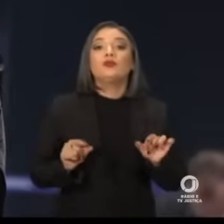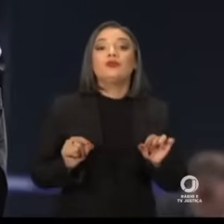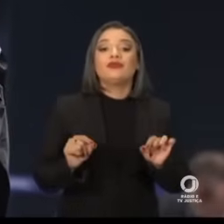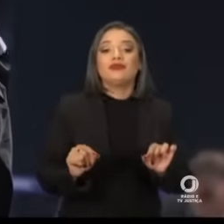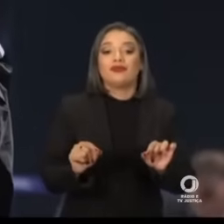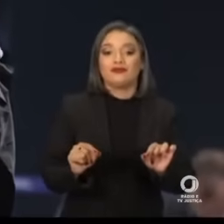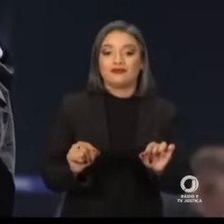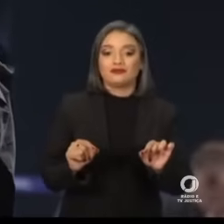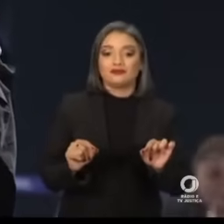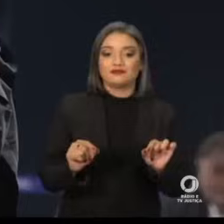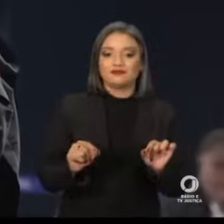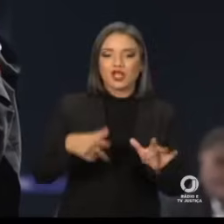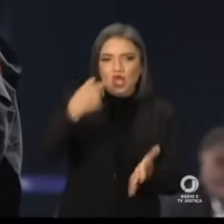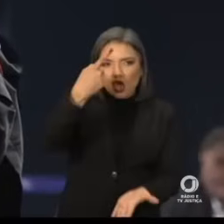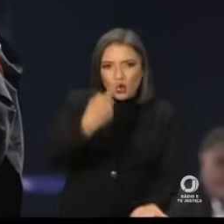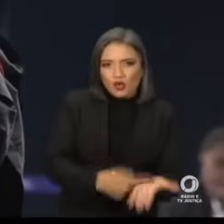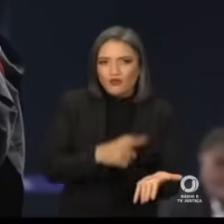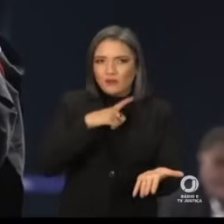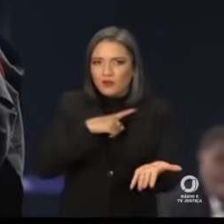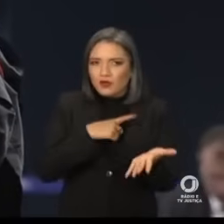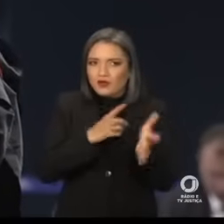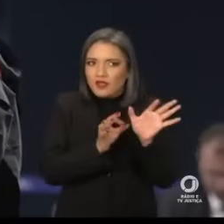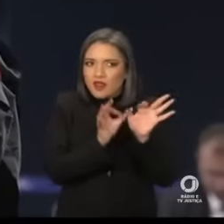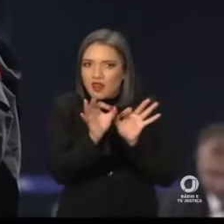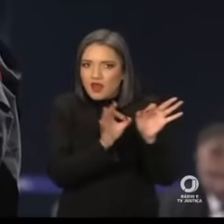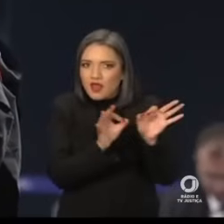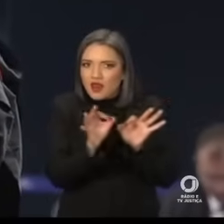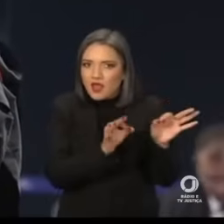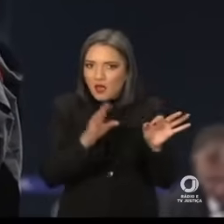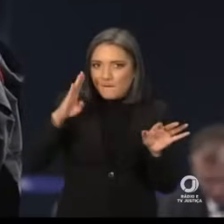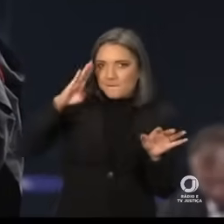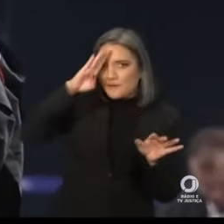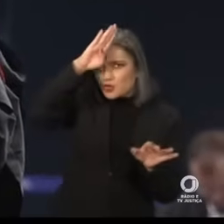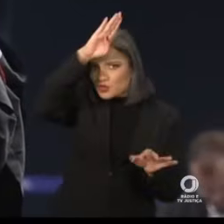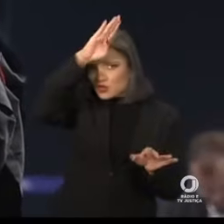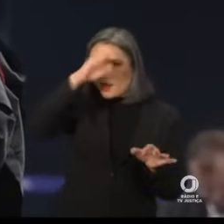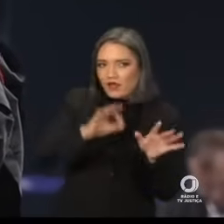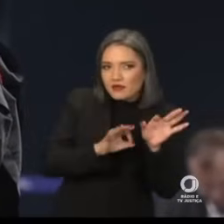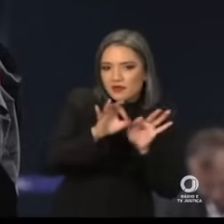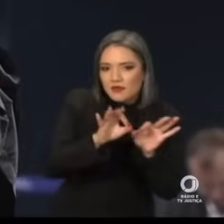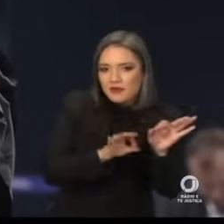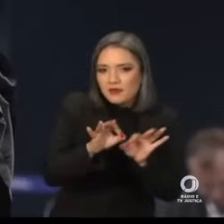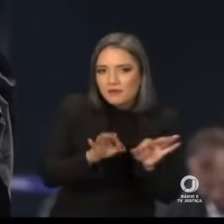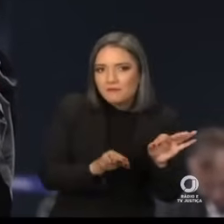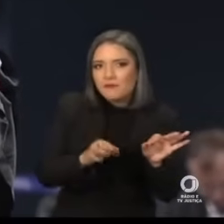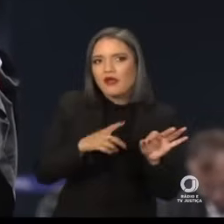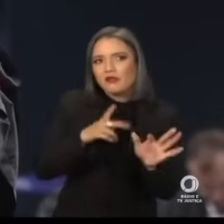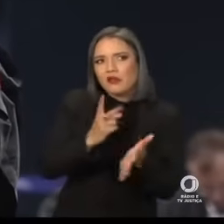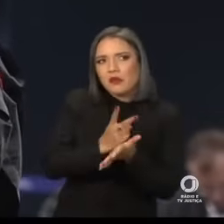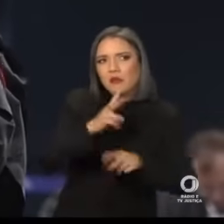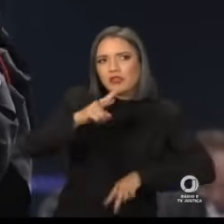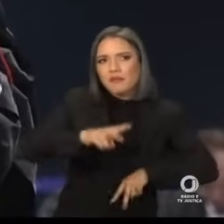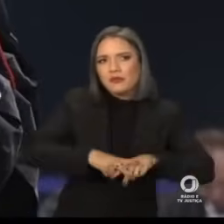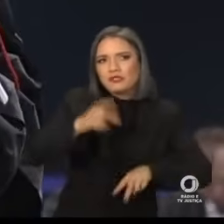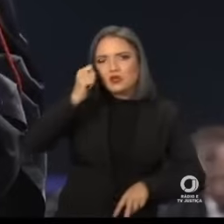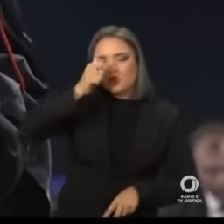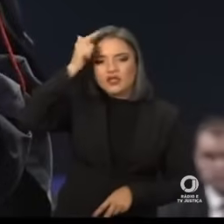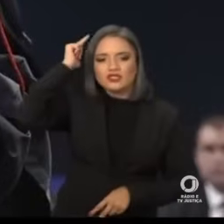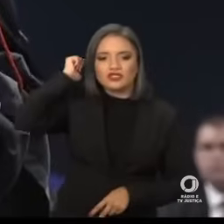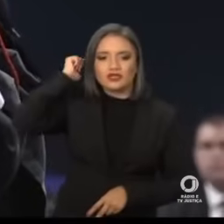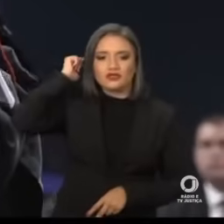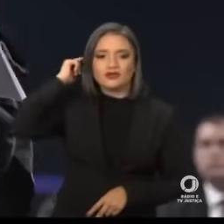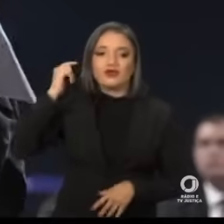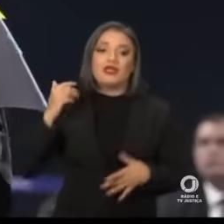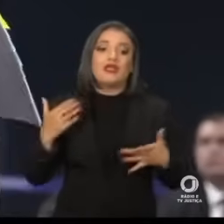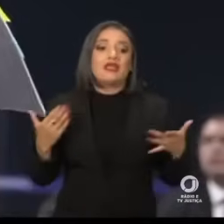confirmou o ajuste realizado por Jair Bolsonaro que mantinha a prisão do ministro Alexandre de Moraes. O tal